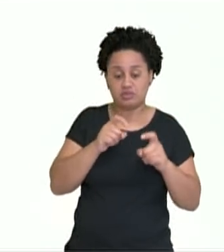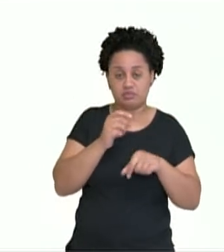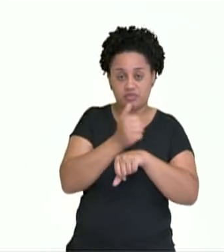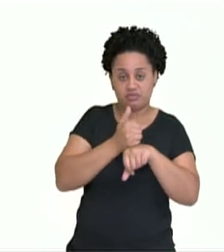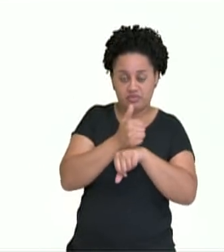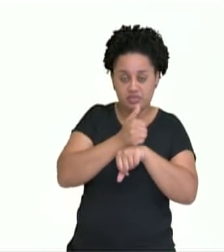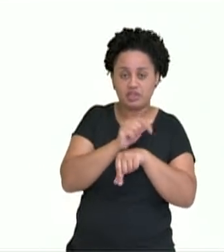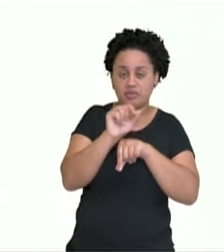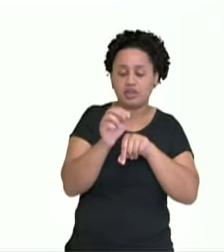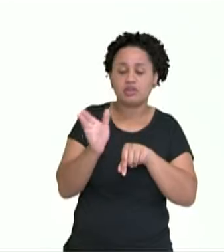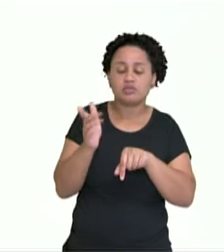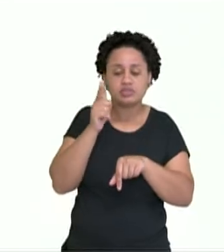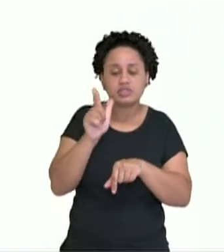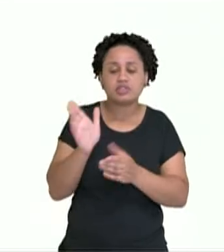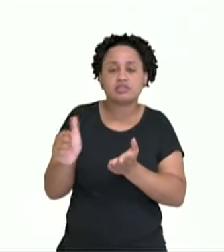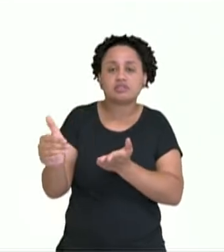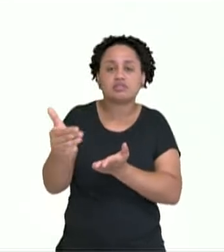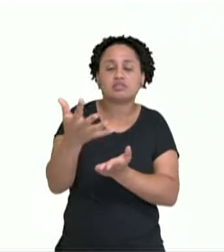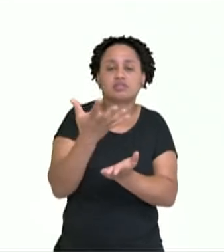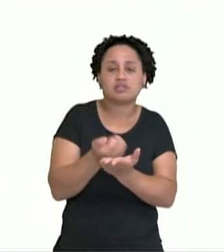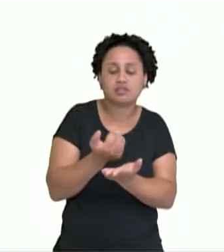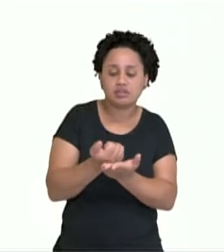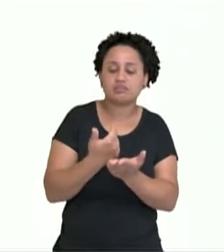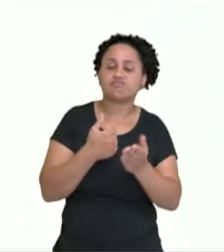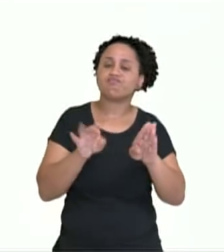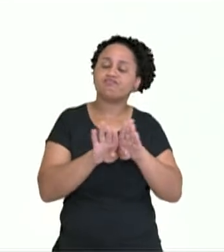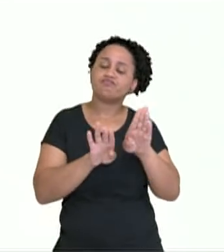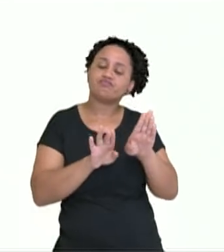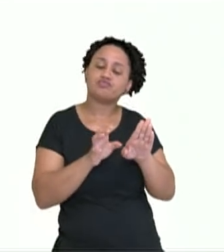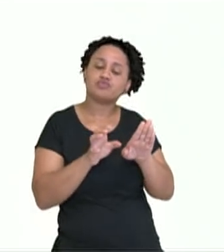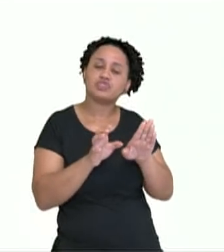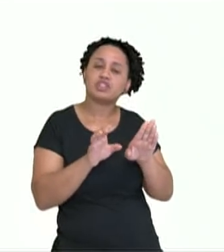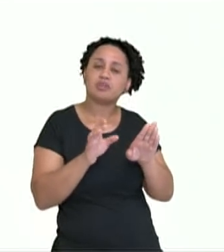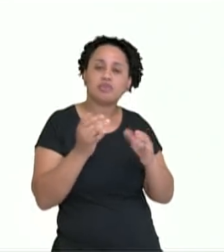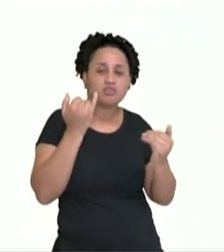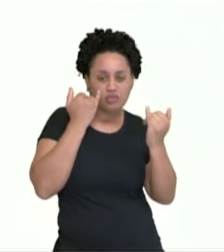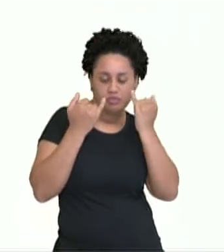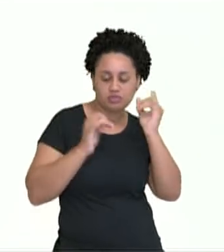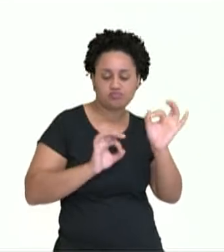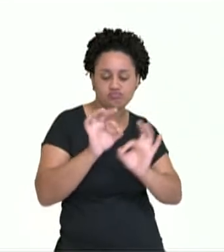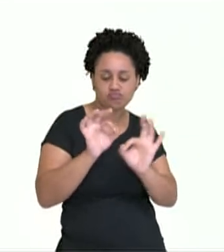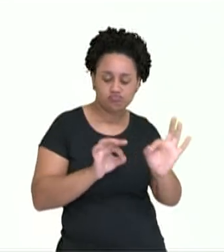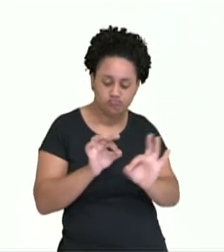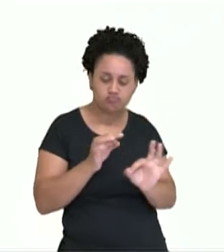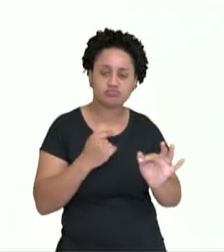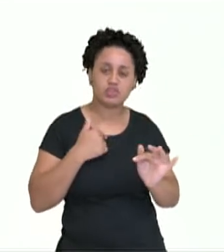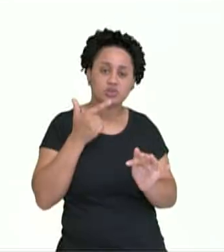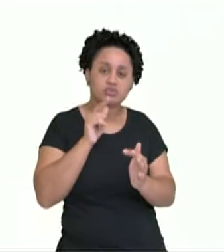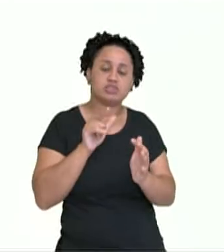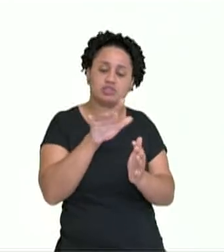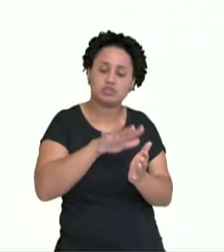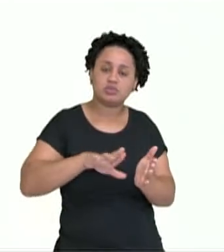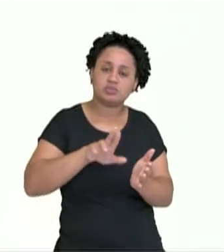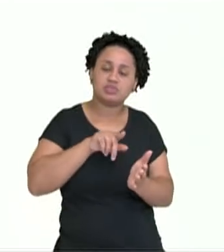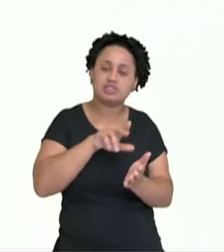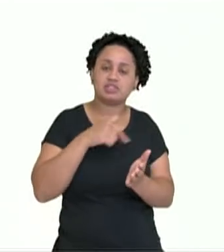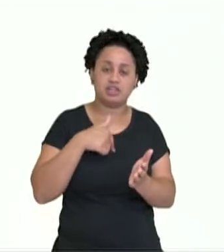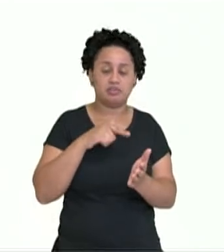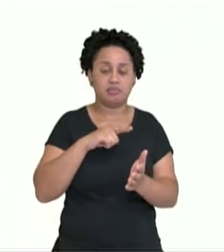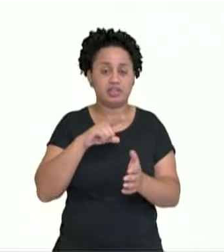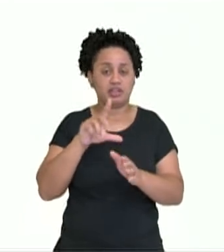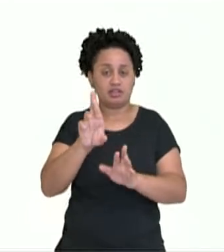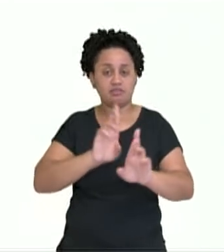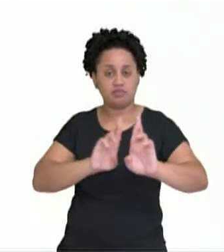e informações de forma organizada, a fim de usá-los para chegar a certas